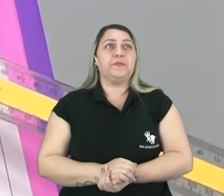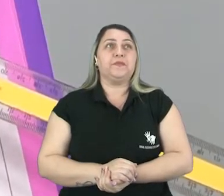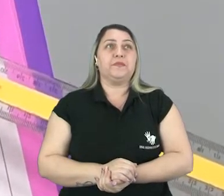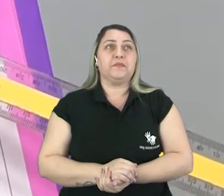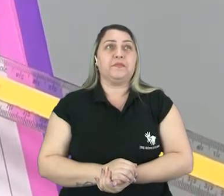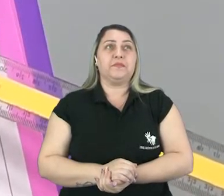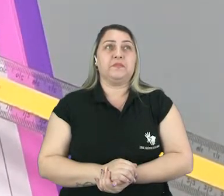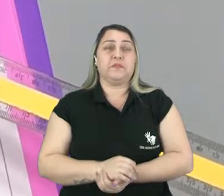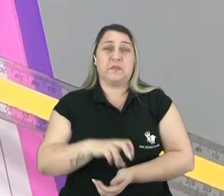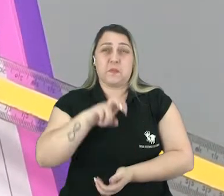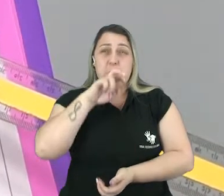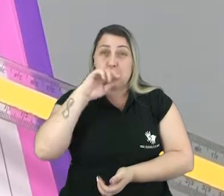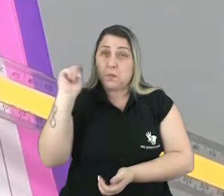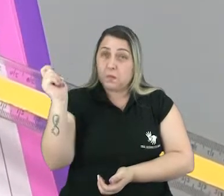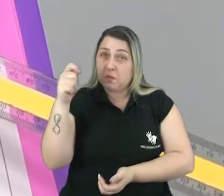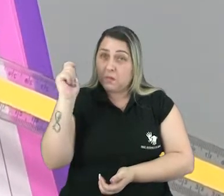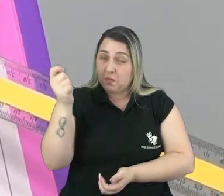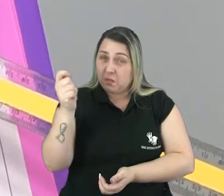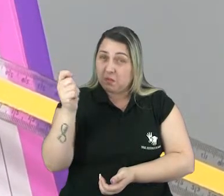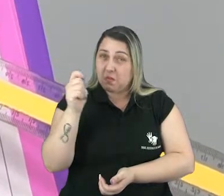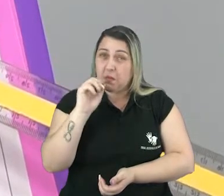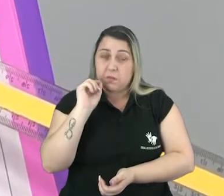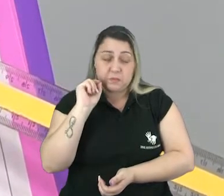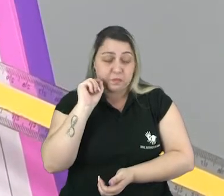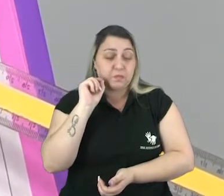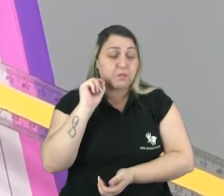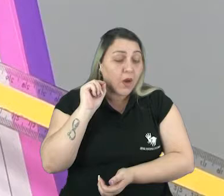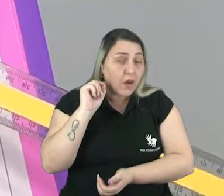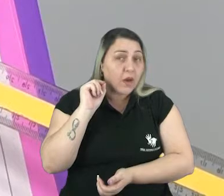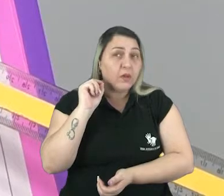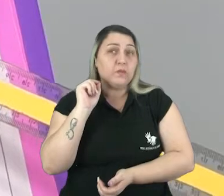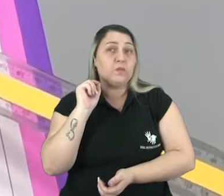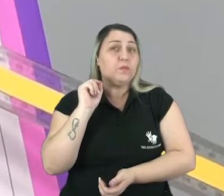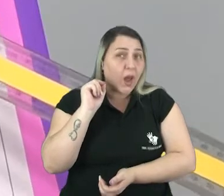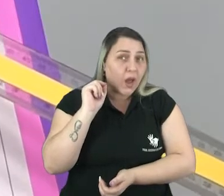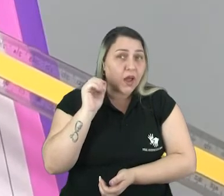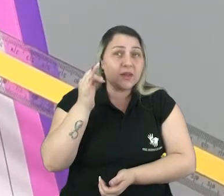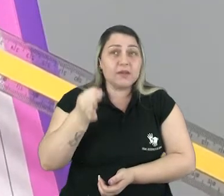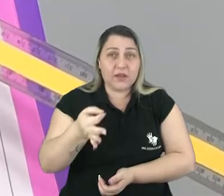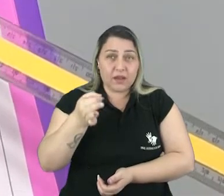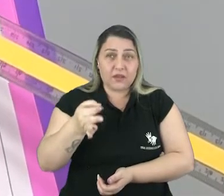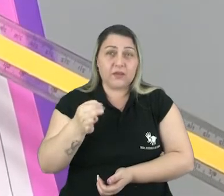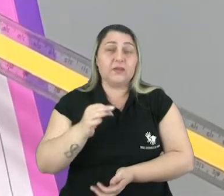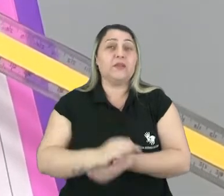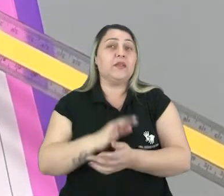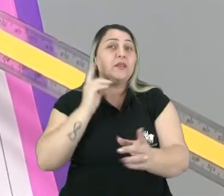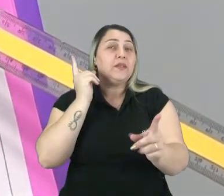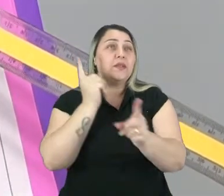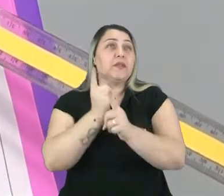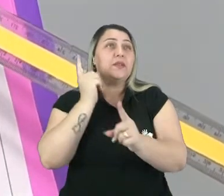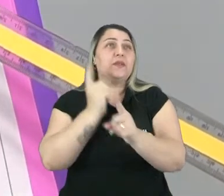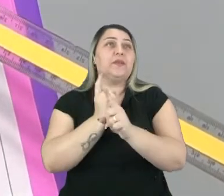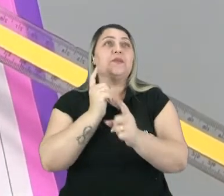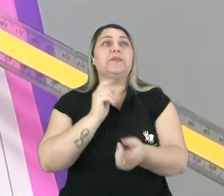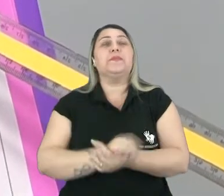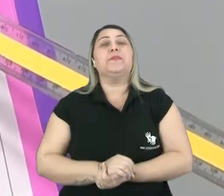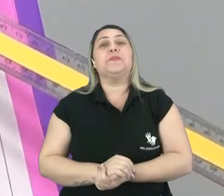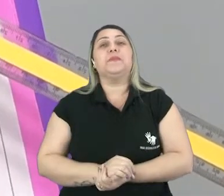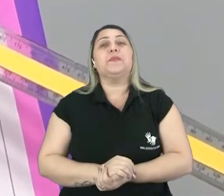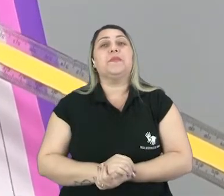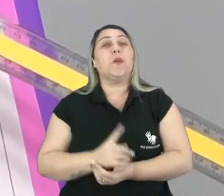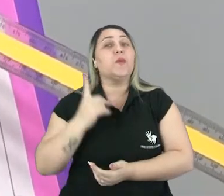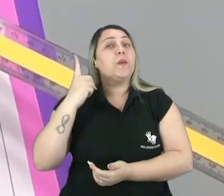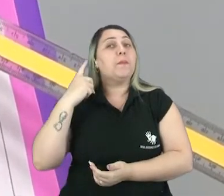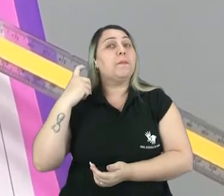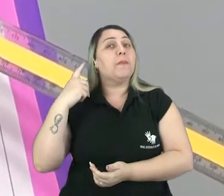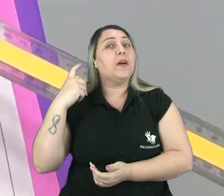Quer dizer, Mônica aqui está cuspindo, certo? Aqui nós encontramos, estes são os